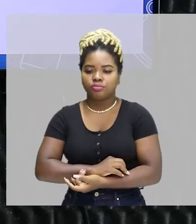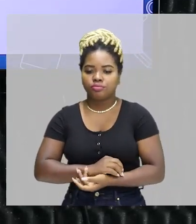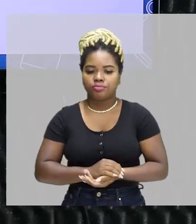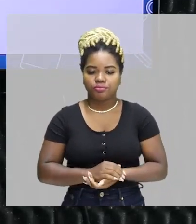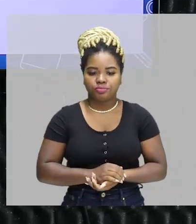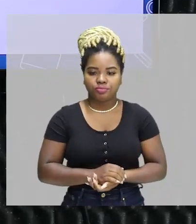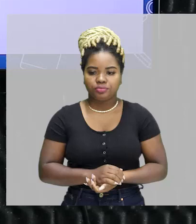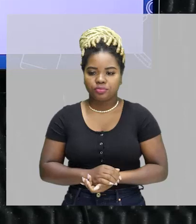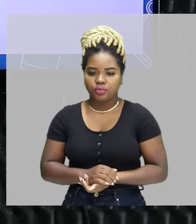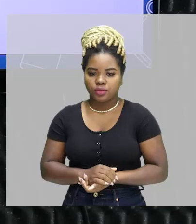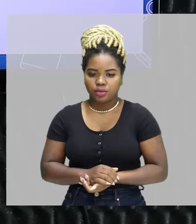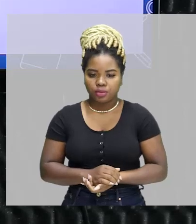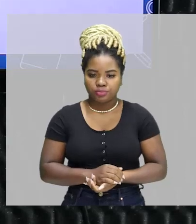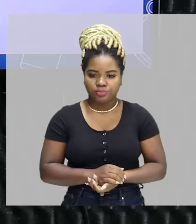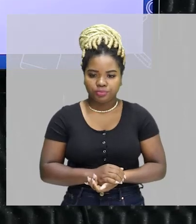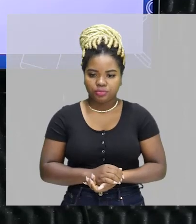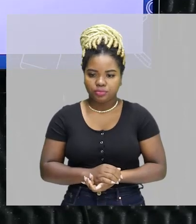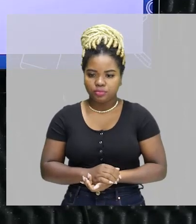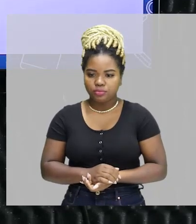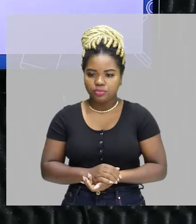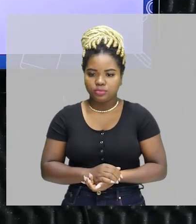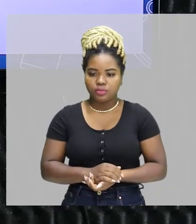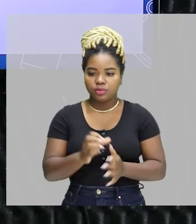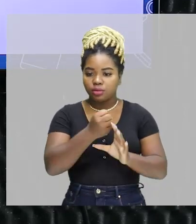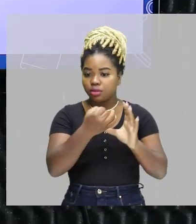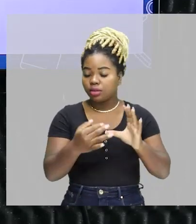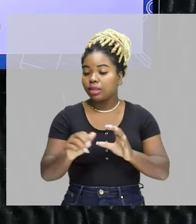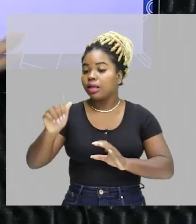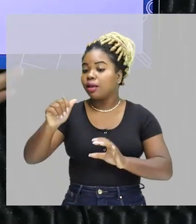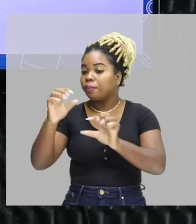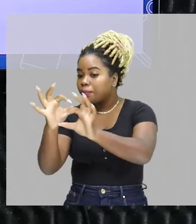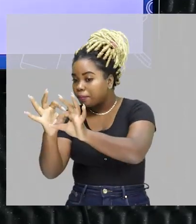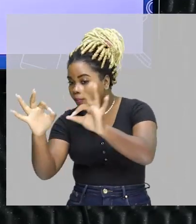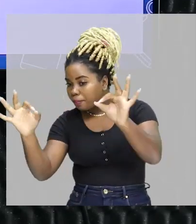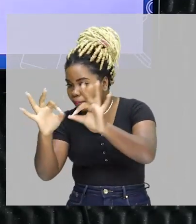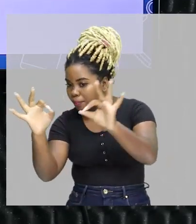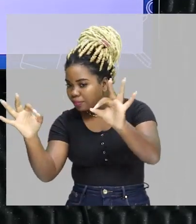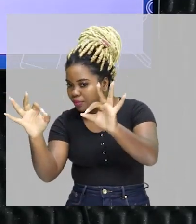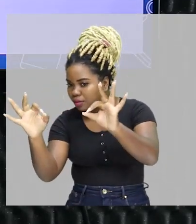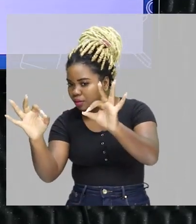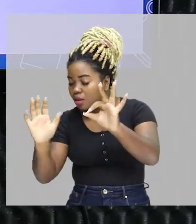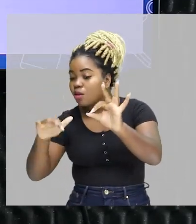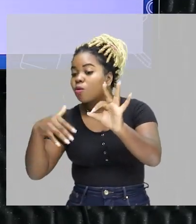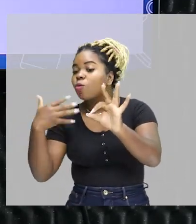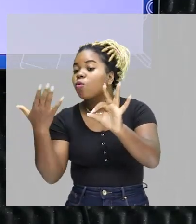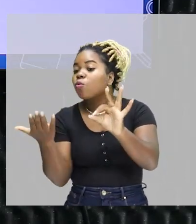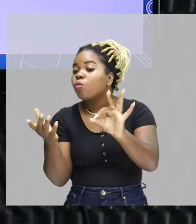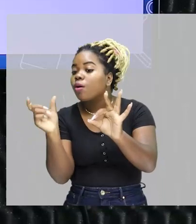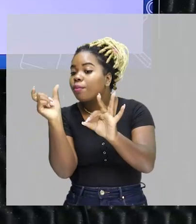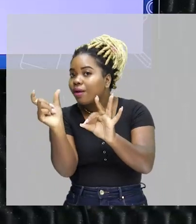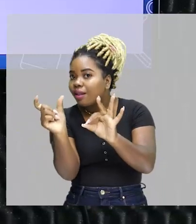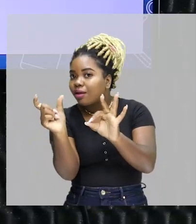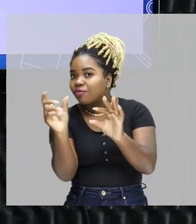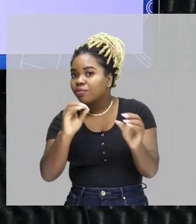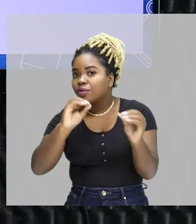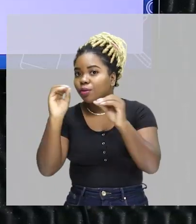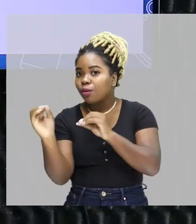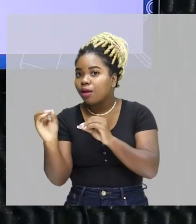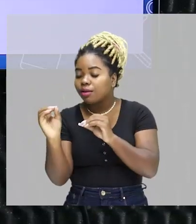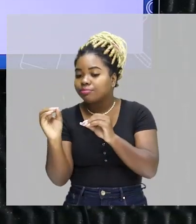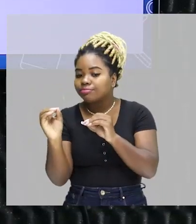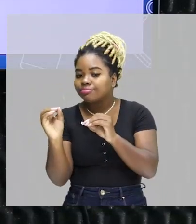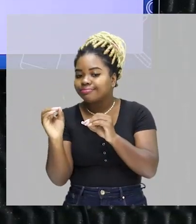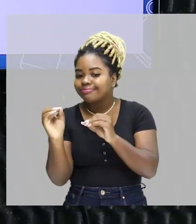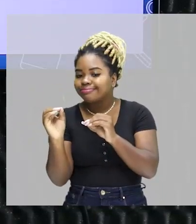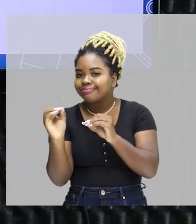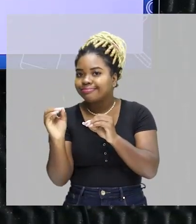Segundo, apresenta, entre outras características, aí nós vamos buscar a palavra que vai encaixar certinho aqui, ó. O senso